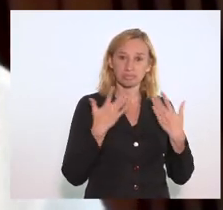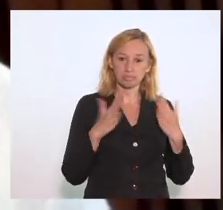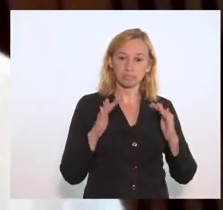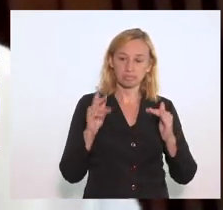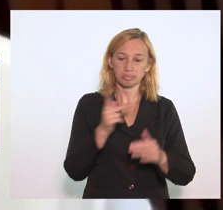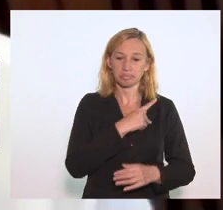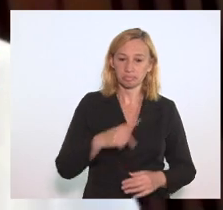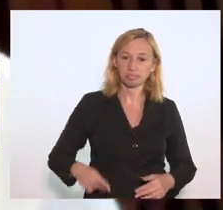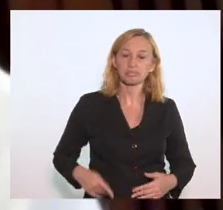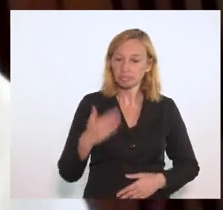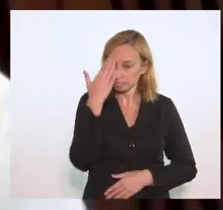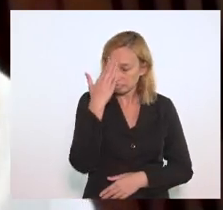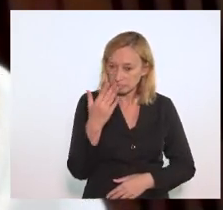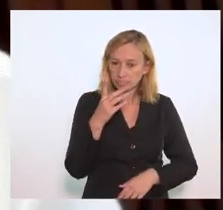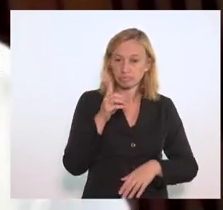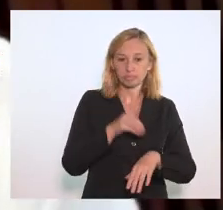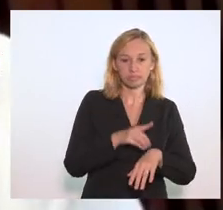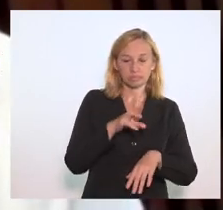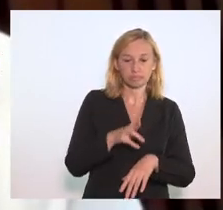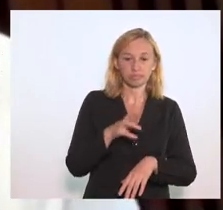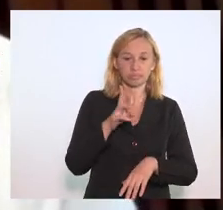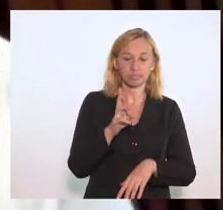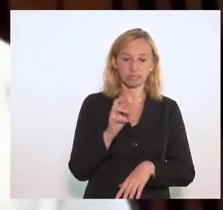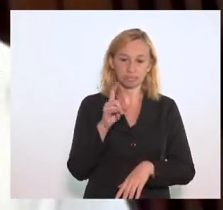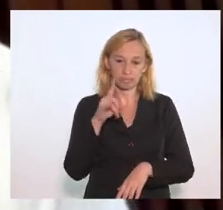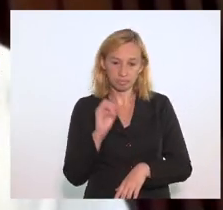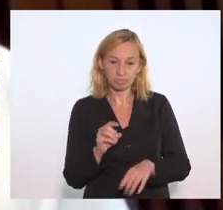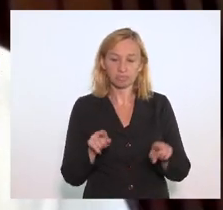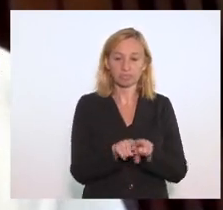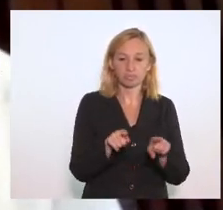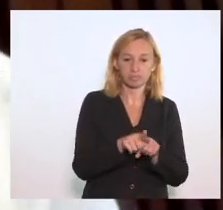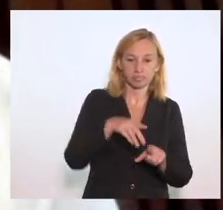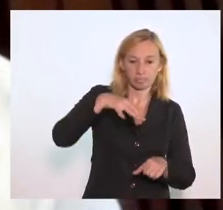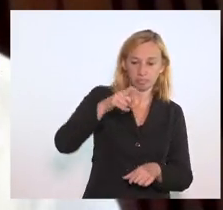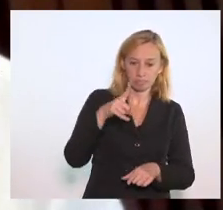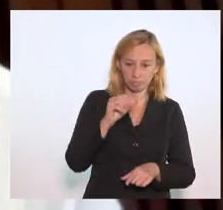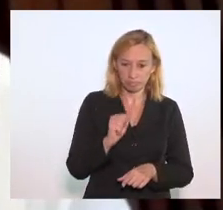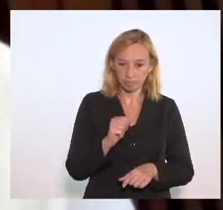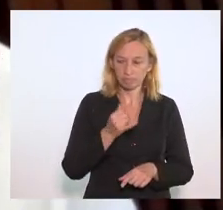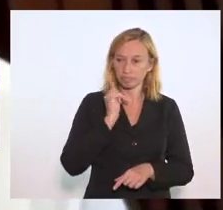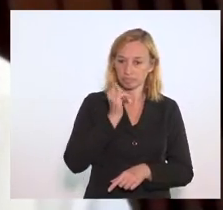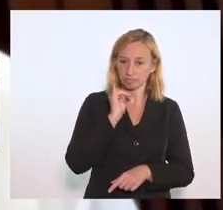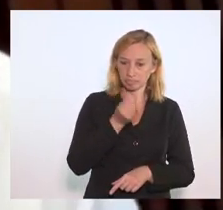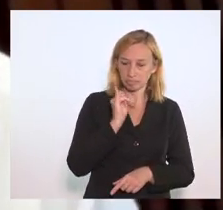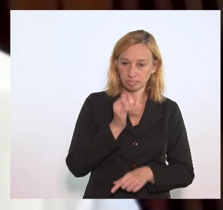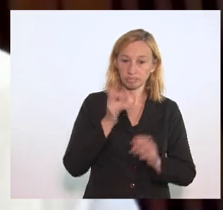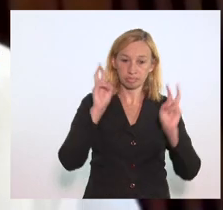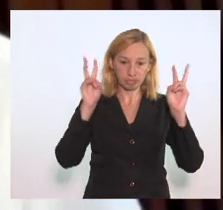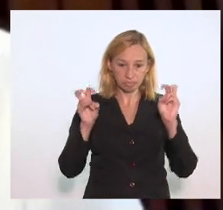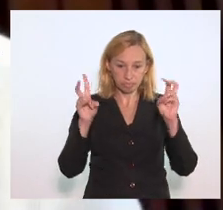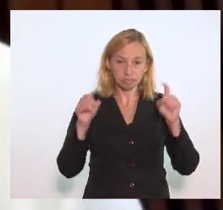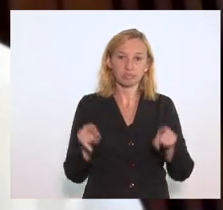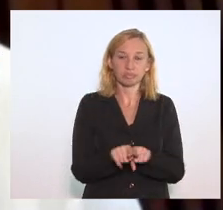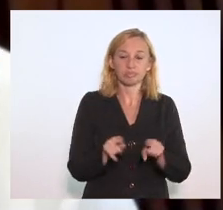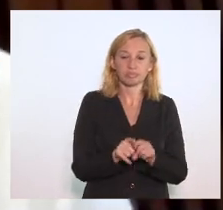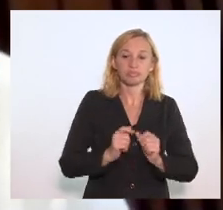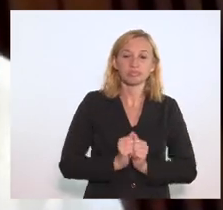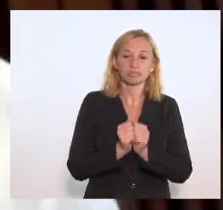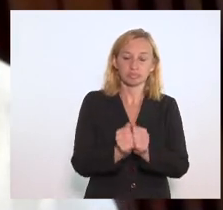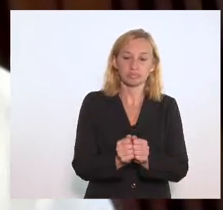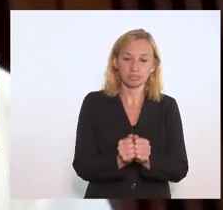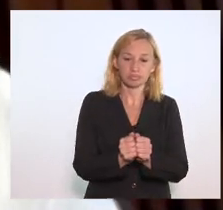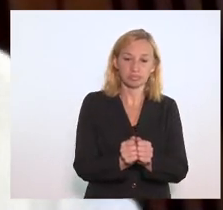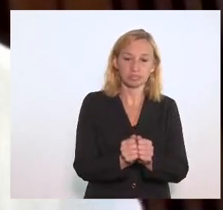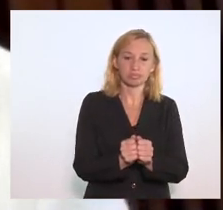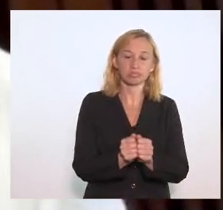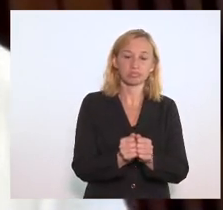Excelência, obrigado, doutor Rodrigo, doutora Magda, e a oportunidade aqui de, como relator dessa matéria, também, junto com o programa apresentado